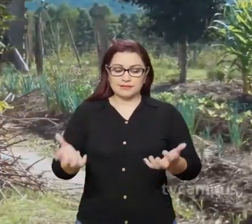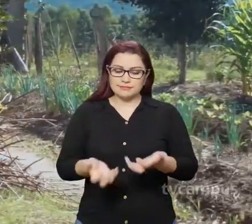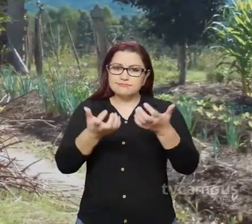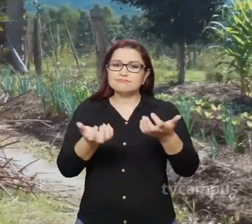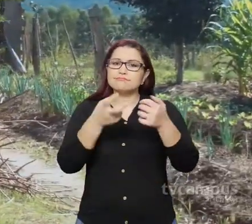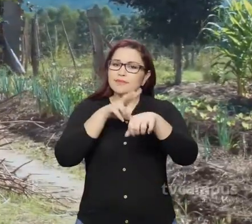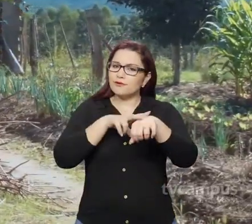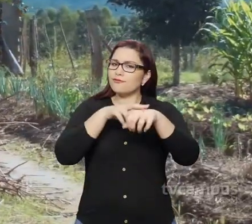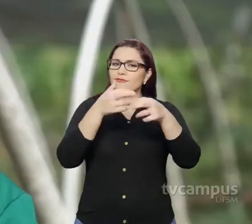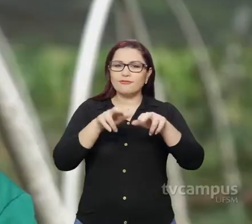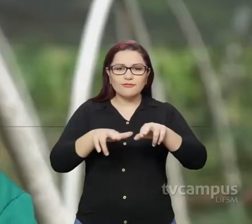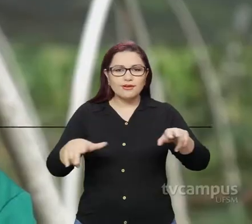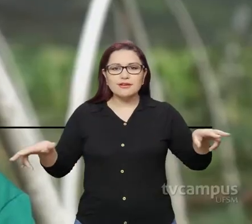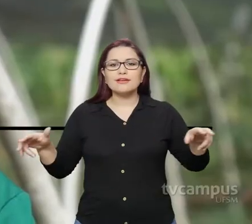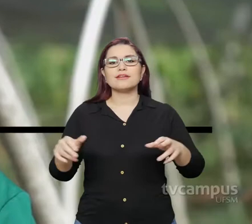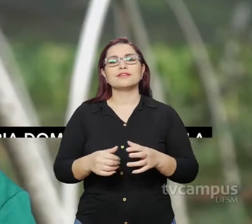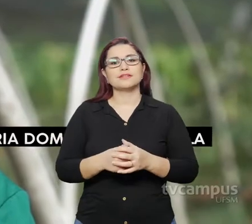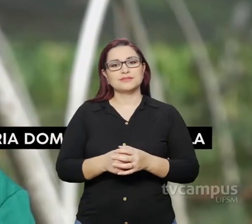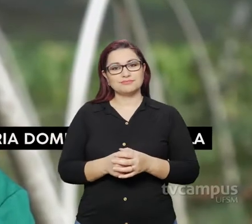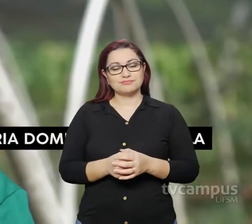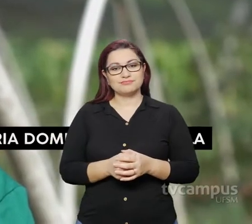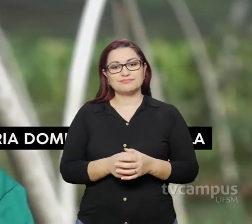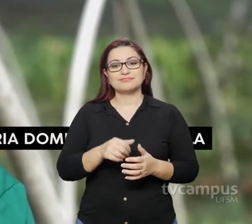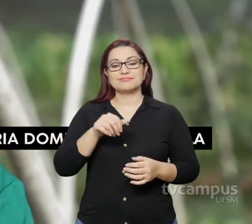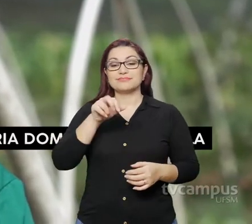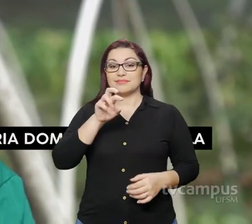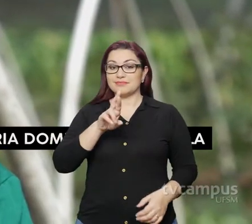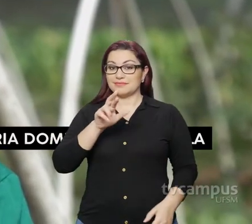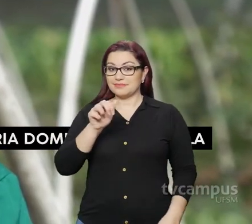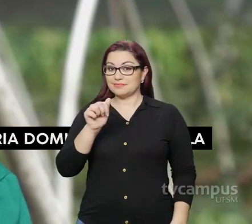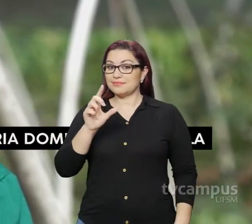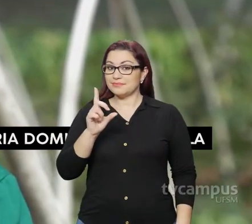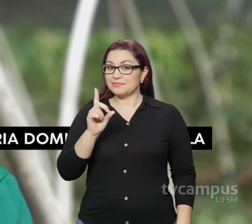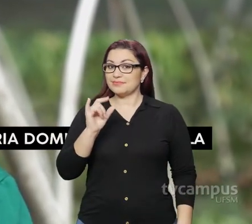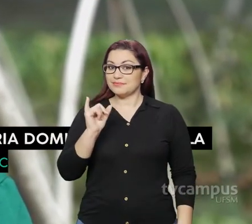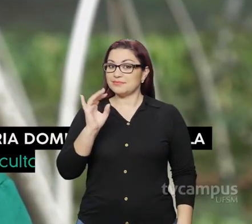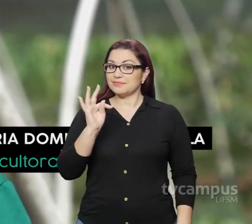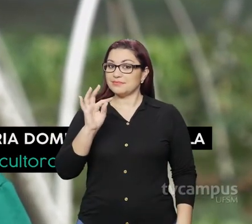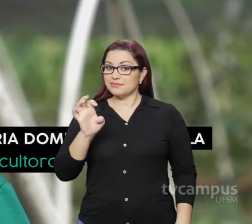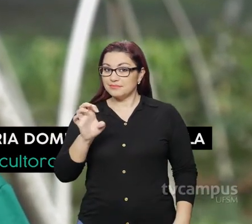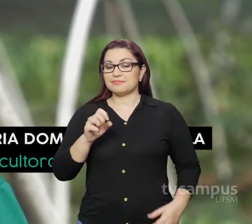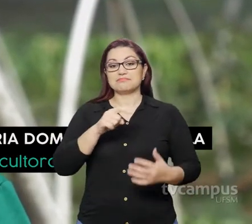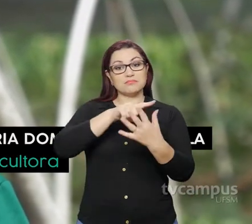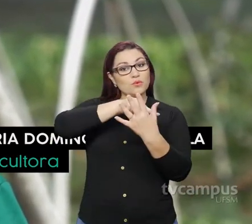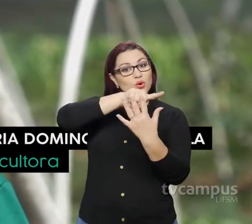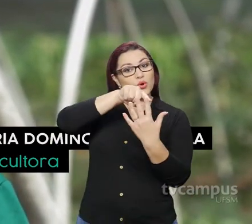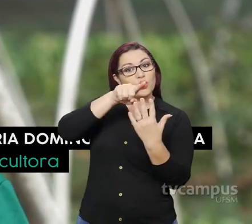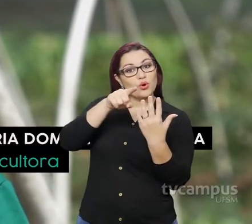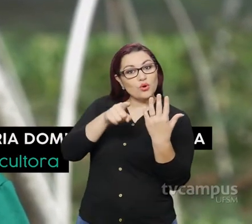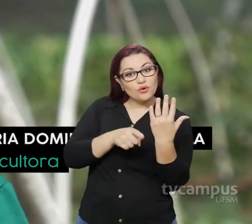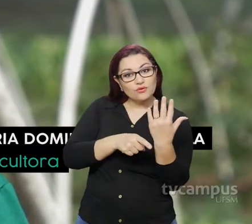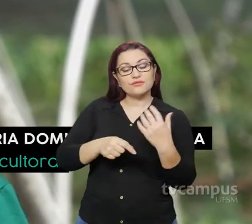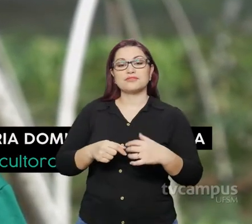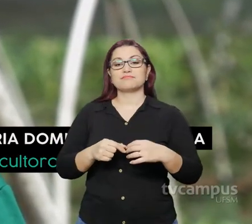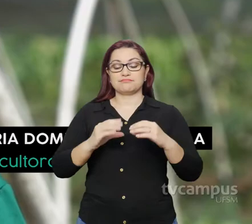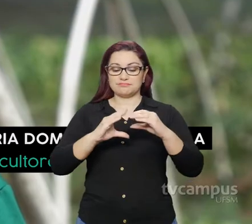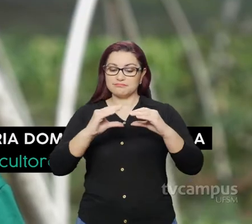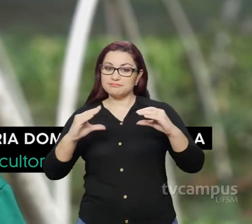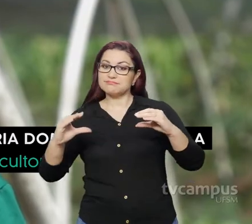alface, radite, couve, sobre a couve, alface, radite,